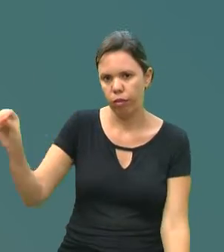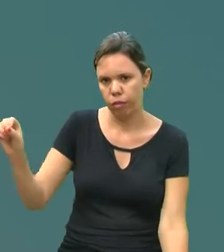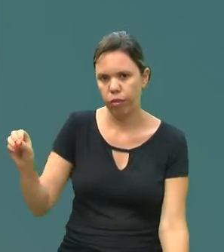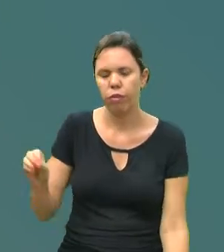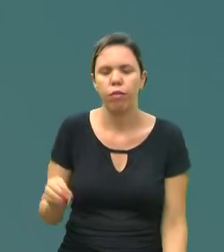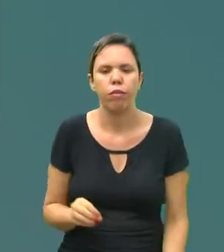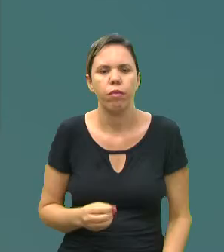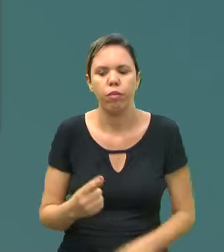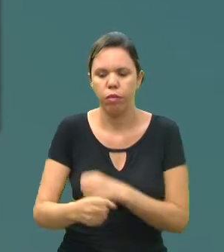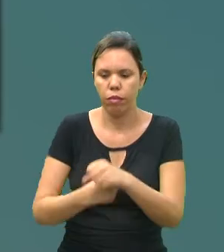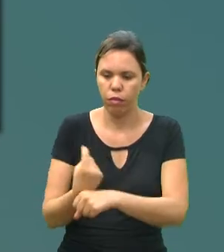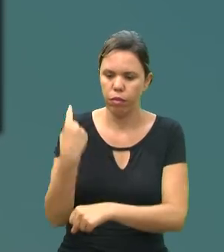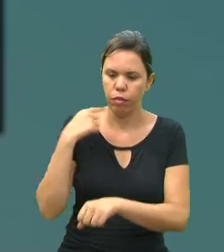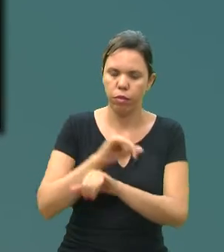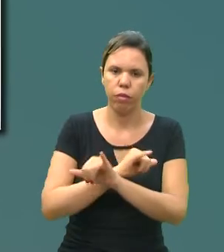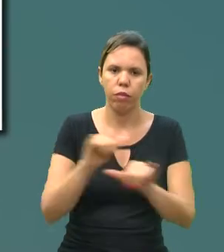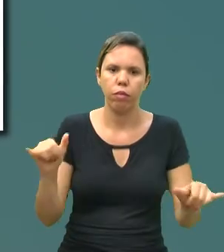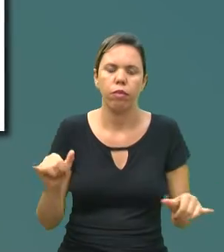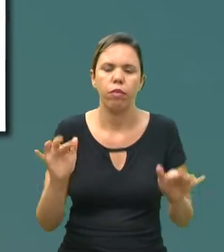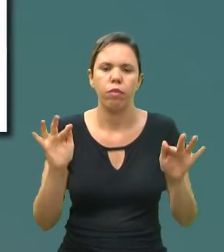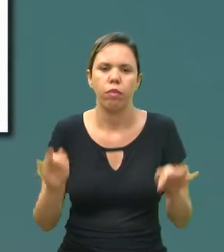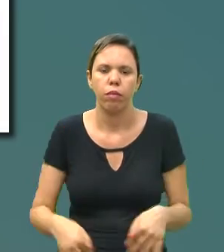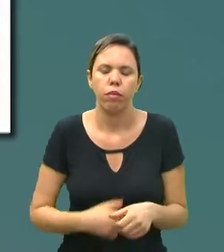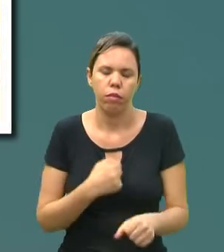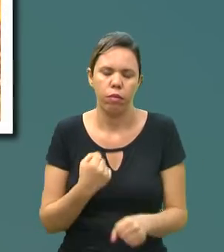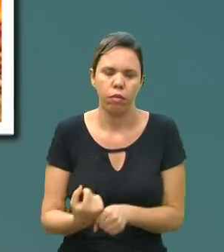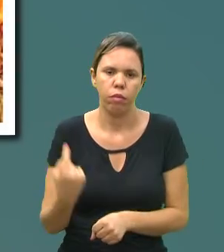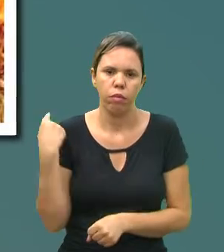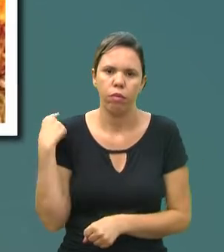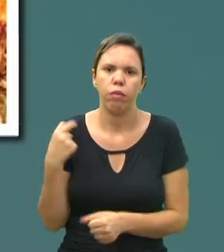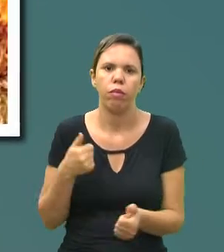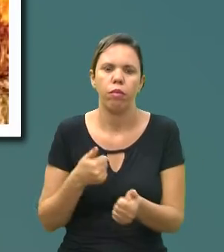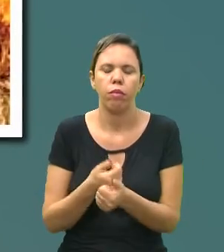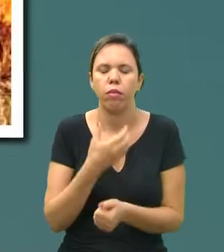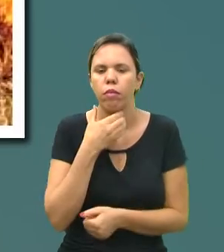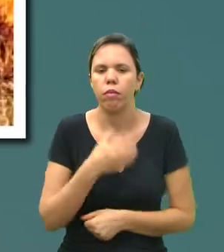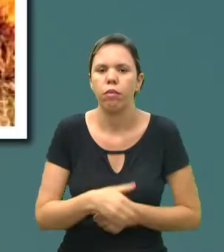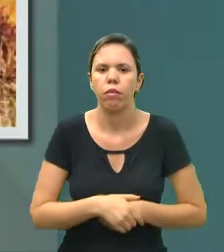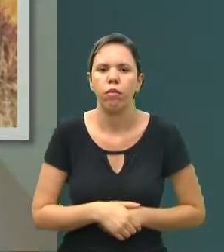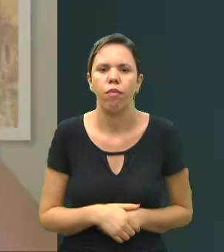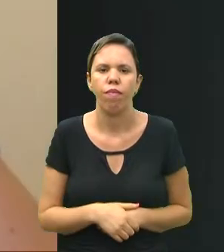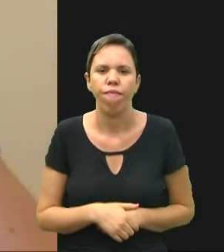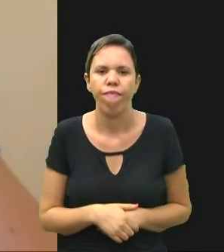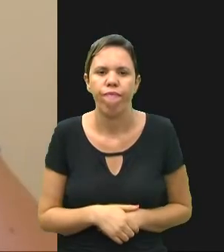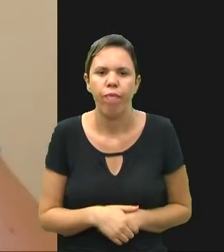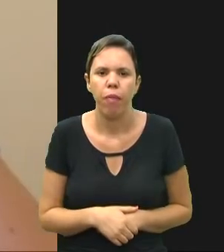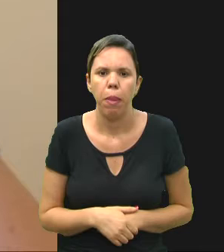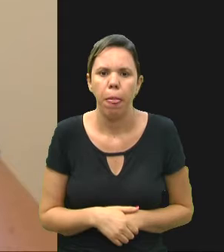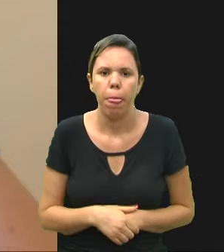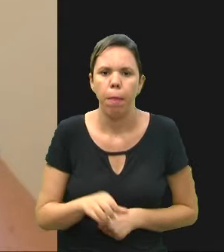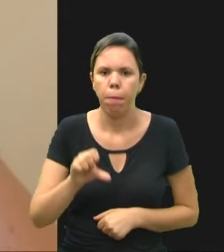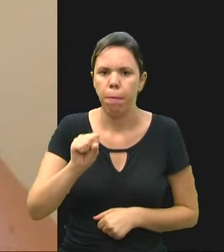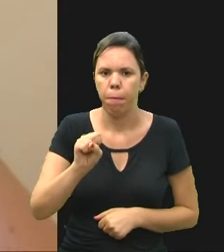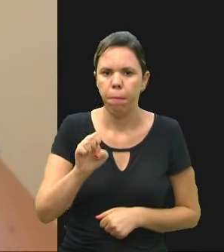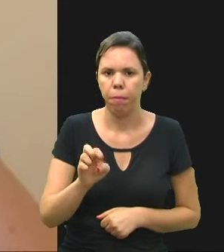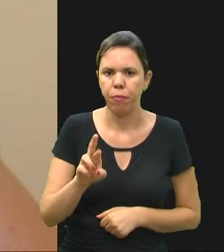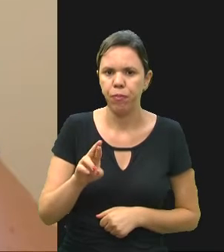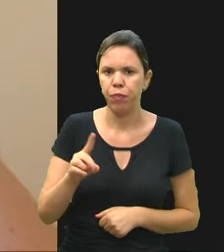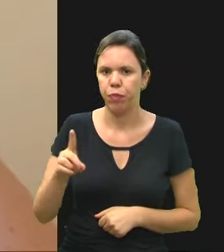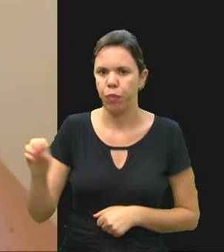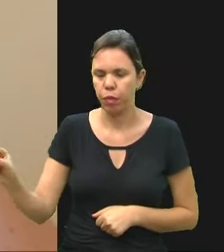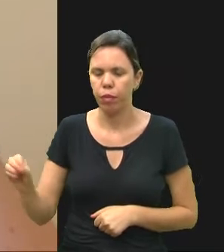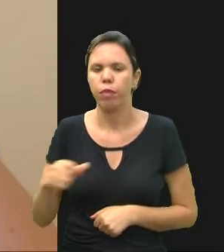passado, esse dado foi divulgado já ali no finzinho do ano, né, próximo do Natal. O Cerrado teve um aumento